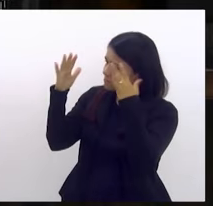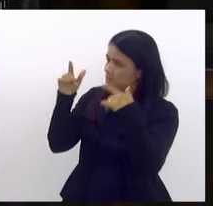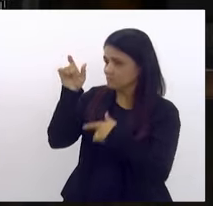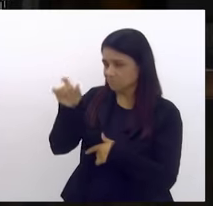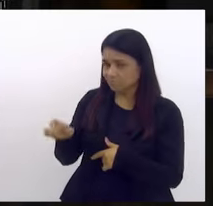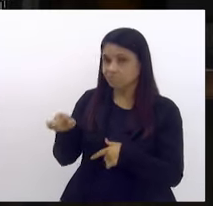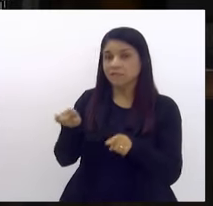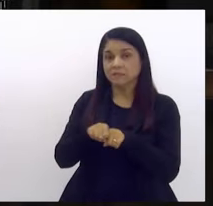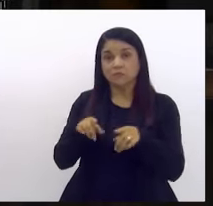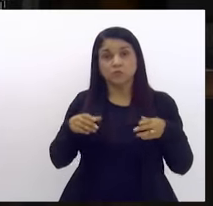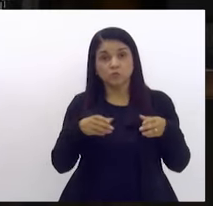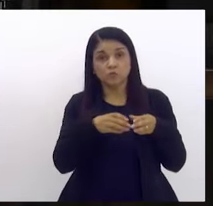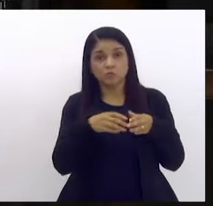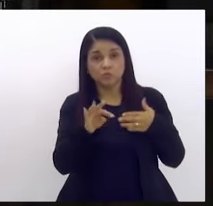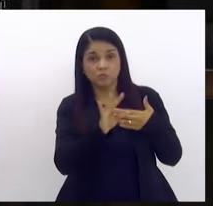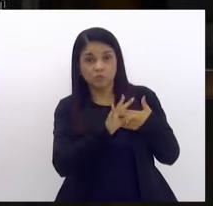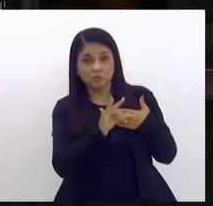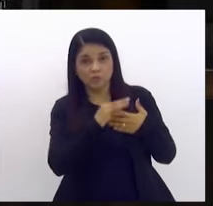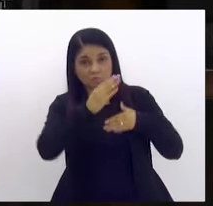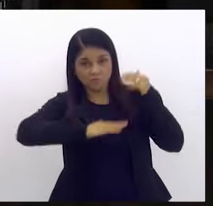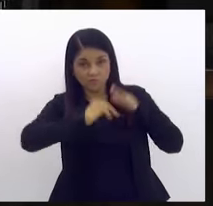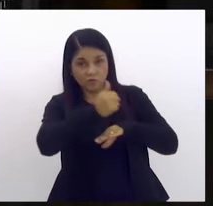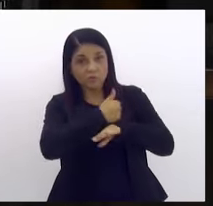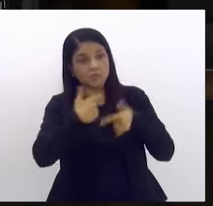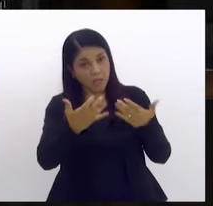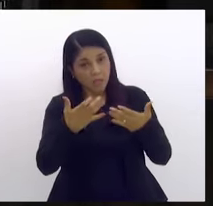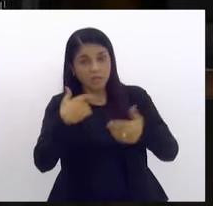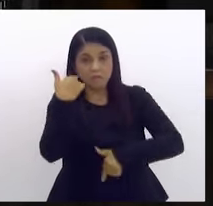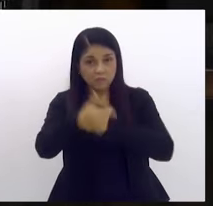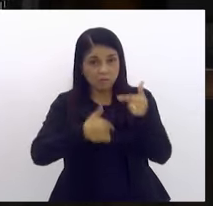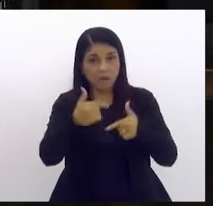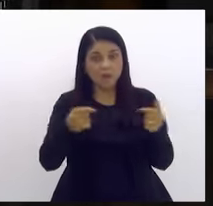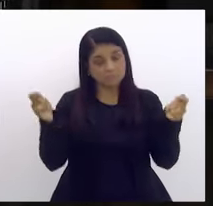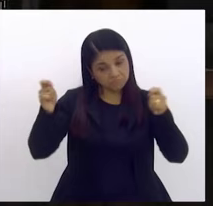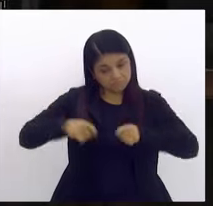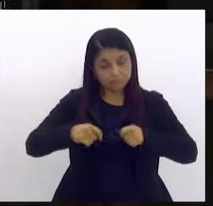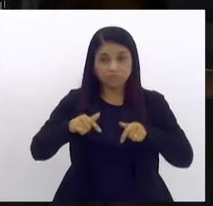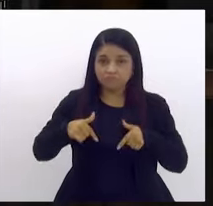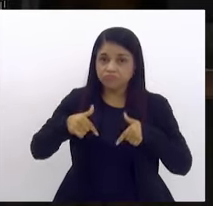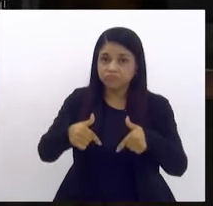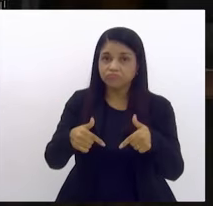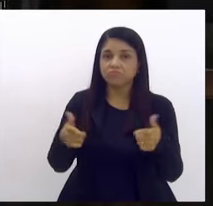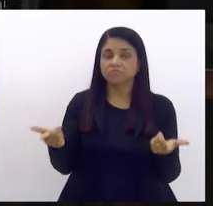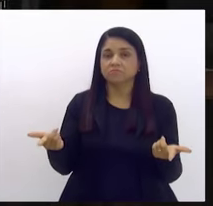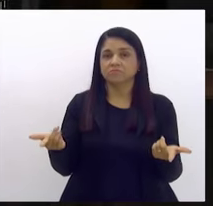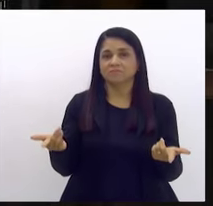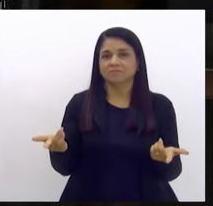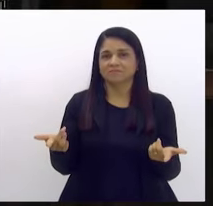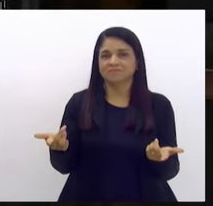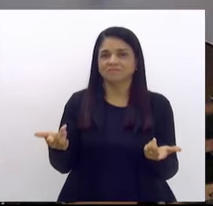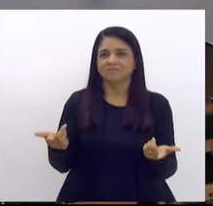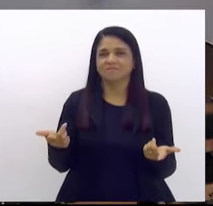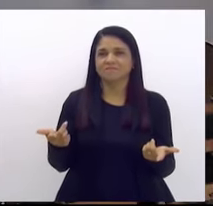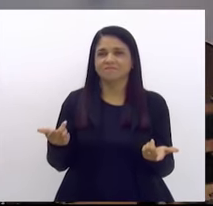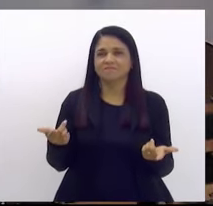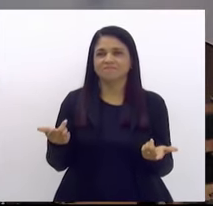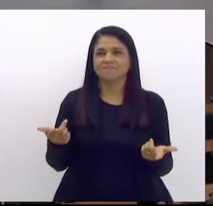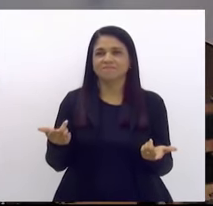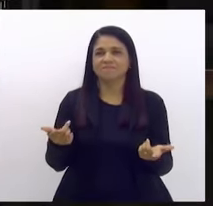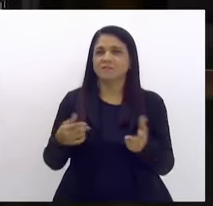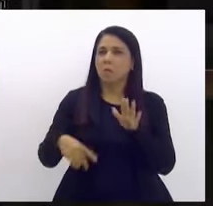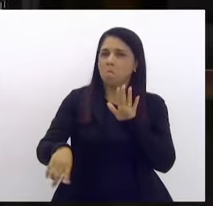os técnicos estão aí querem trabalhar, têm competência para fazer, né? E a gente quer mais, é uma